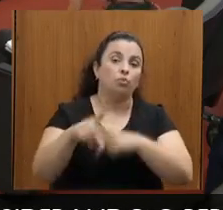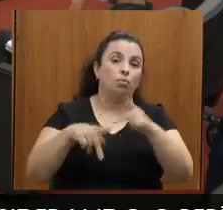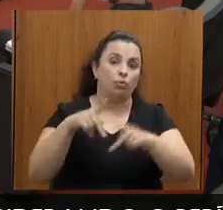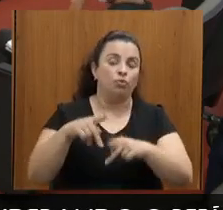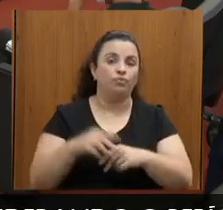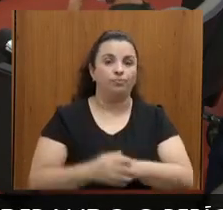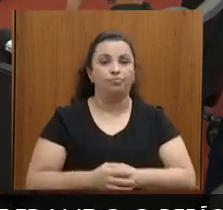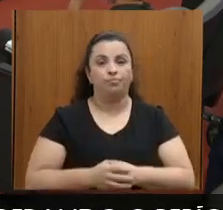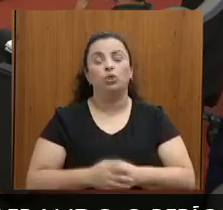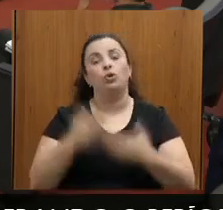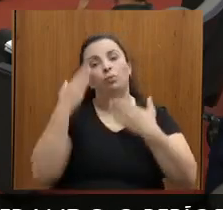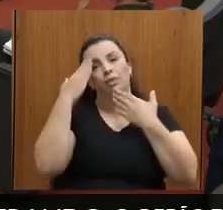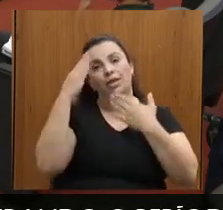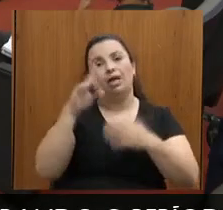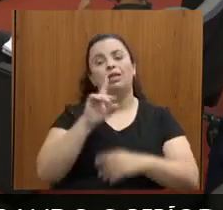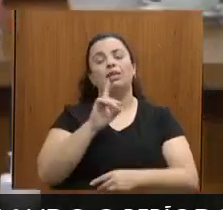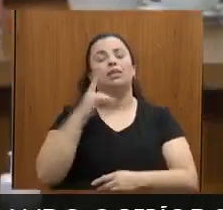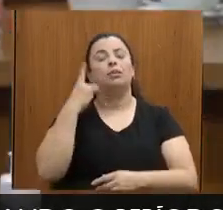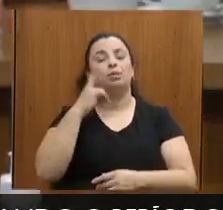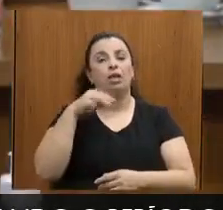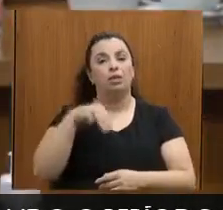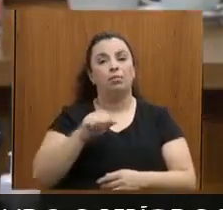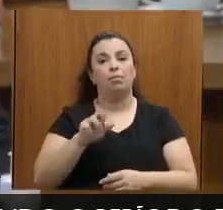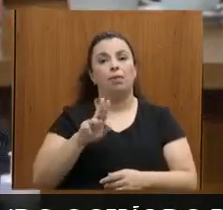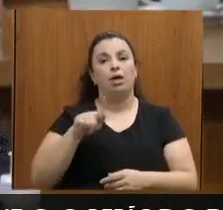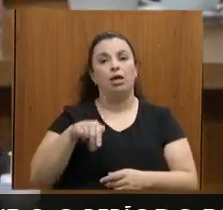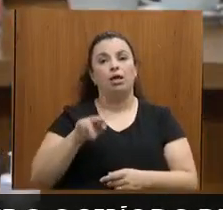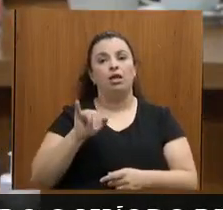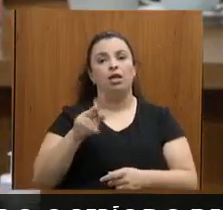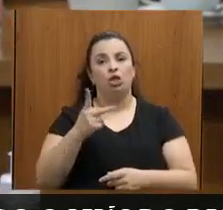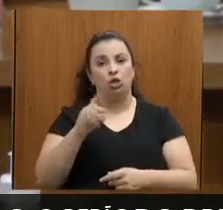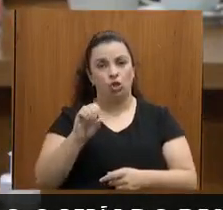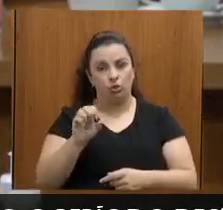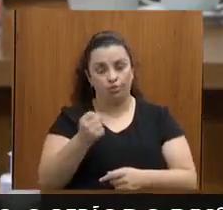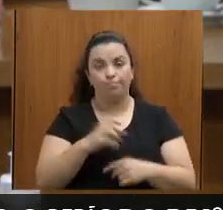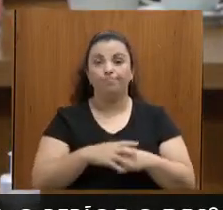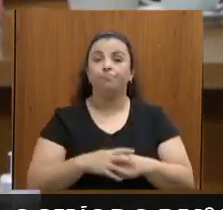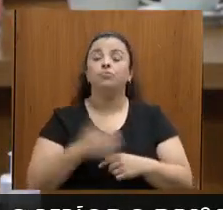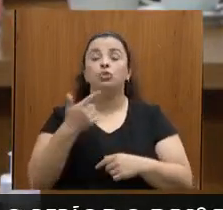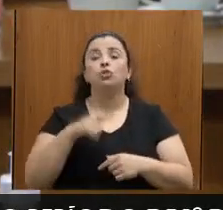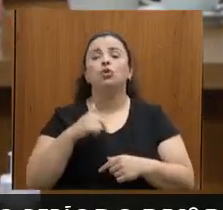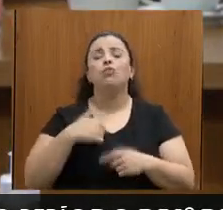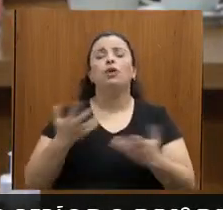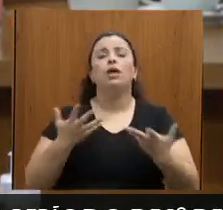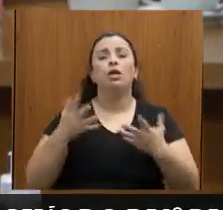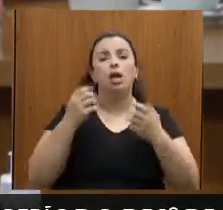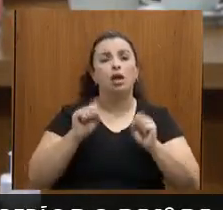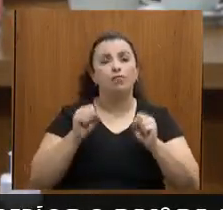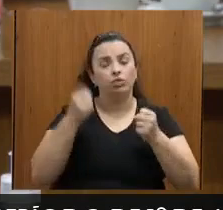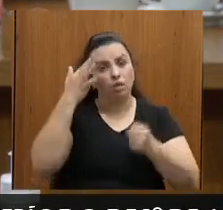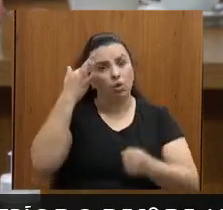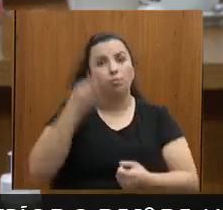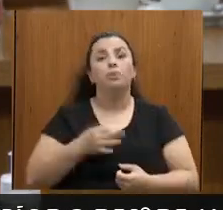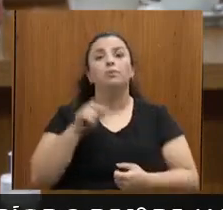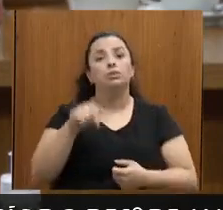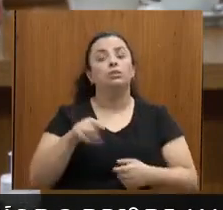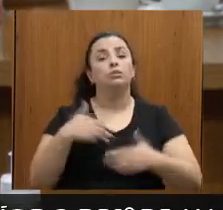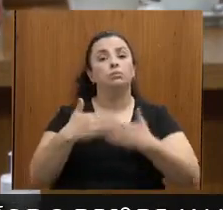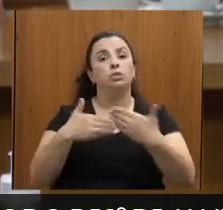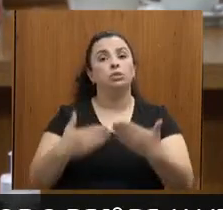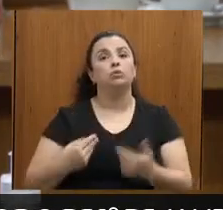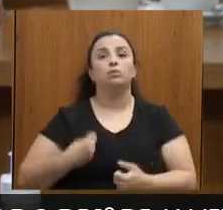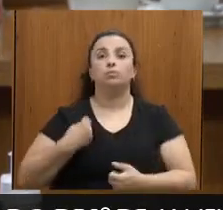Lemos. Mais uma vez, eu queria reforçar a nossa compreensão da importância desse processo